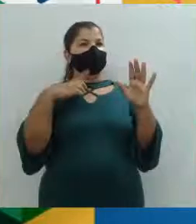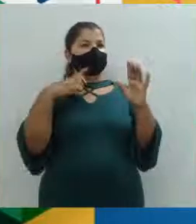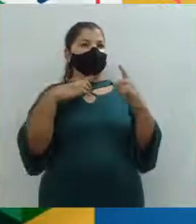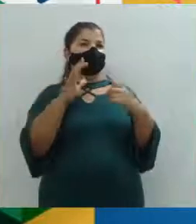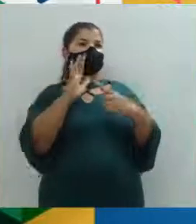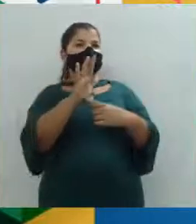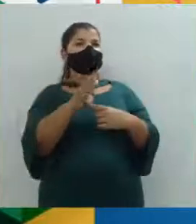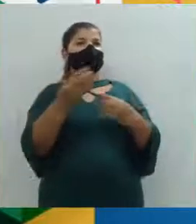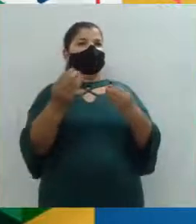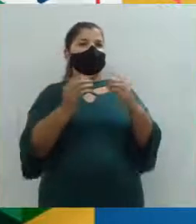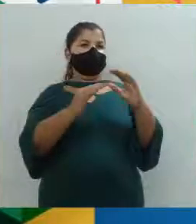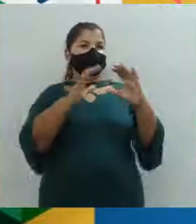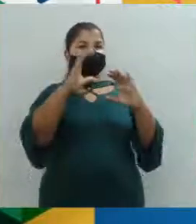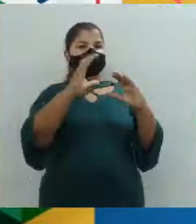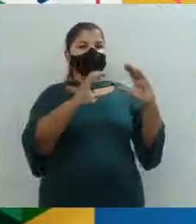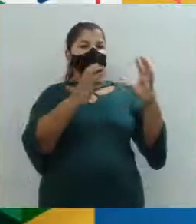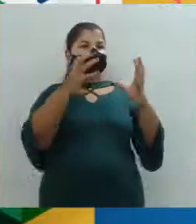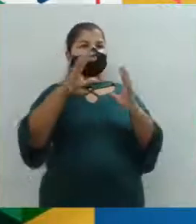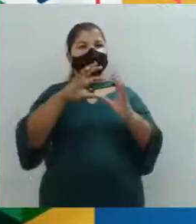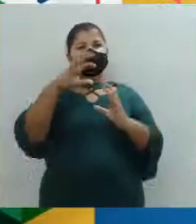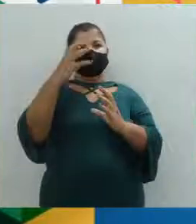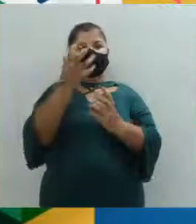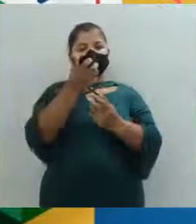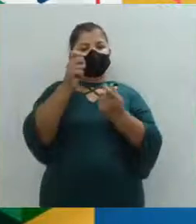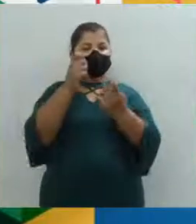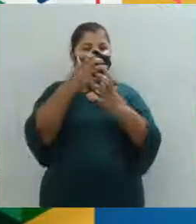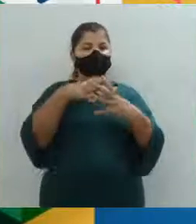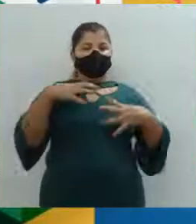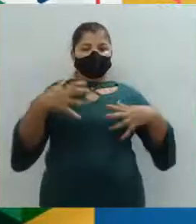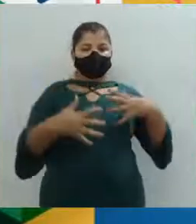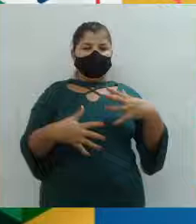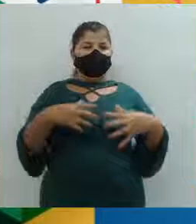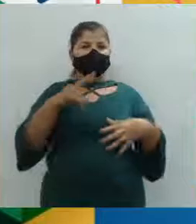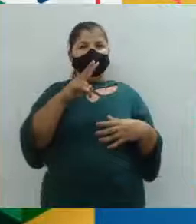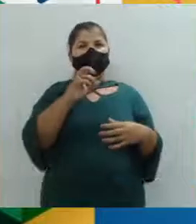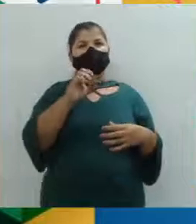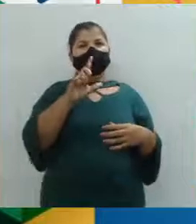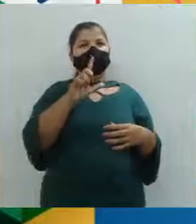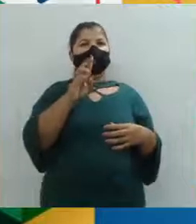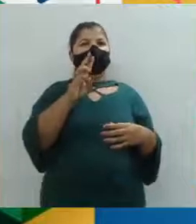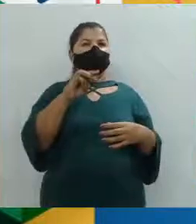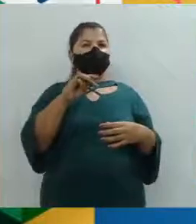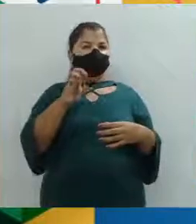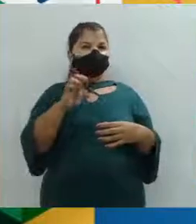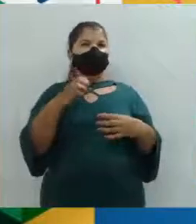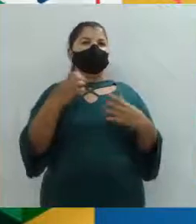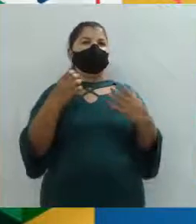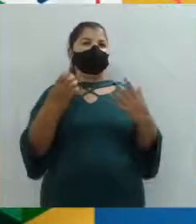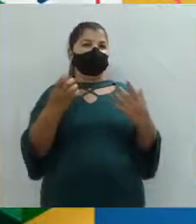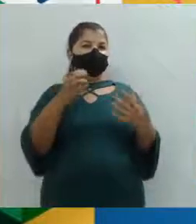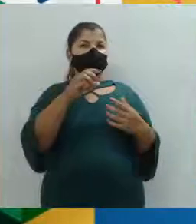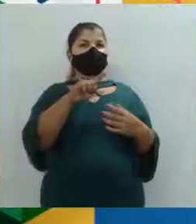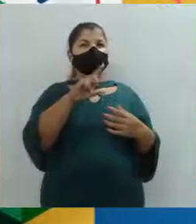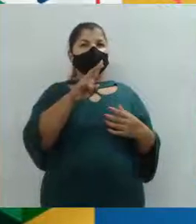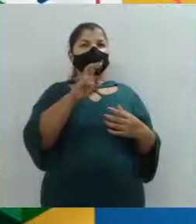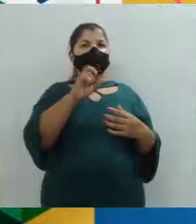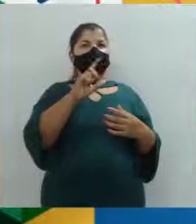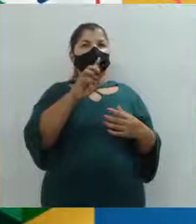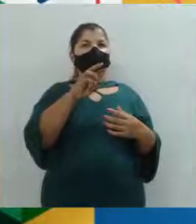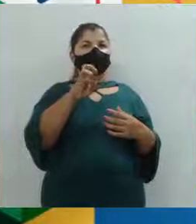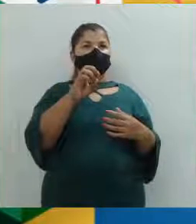de volumetria, né? Então a luz é importante também para a volumetria, e como ela é importante para a volumetria, no caso a escultura.